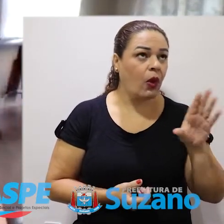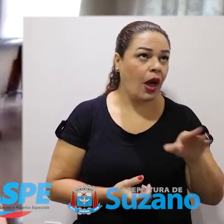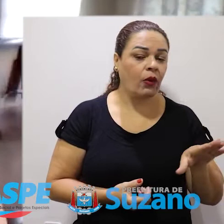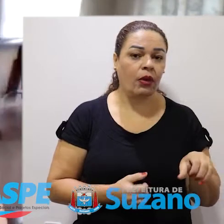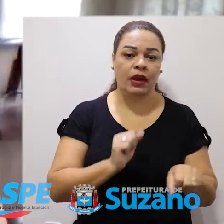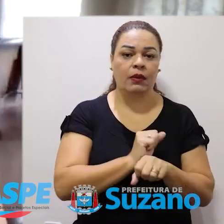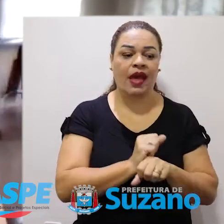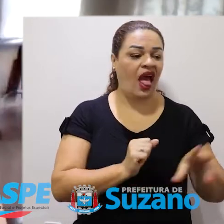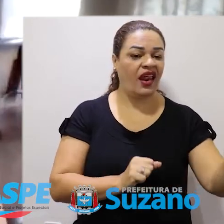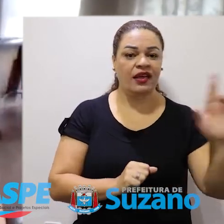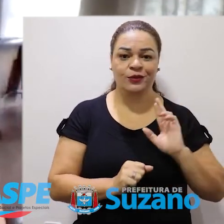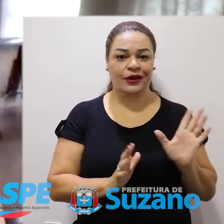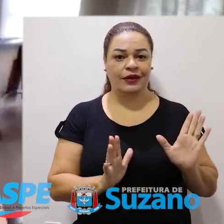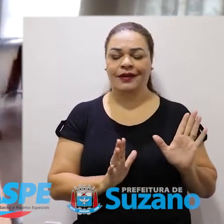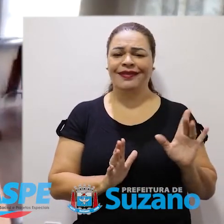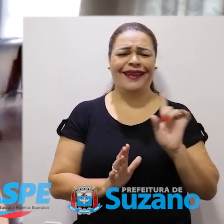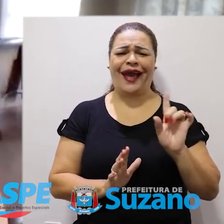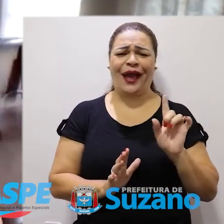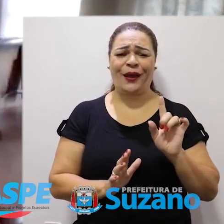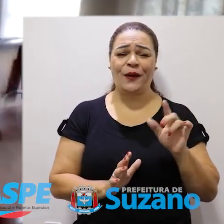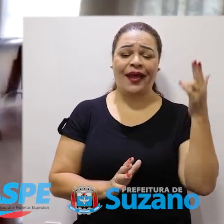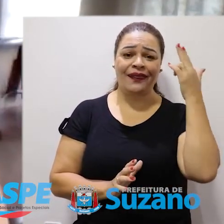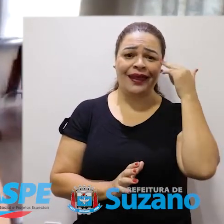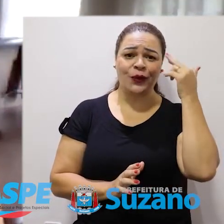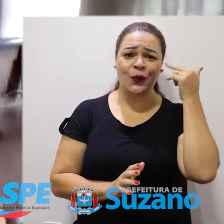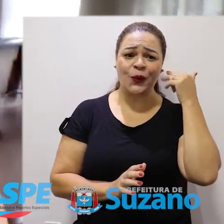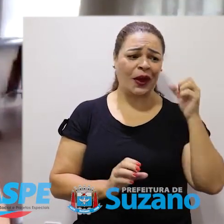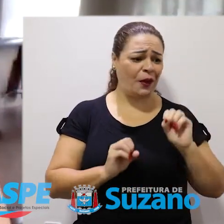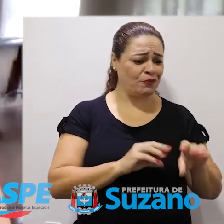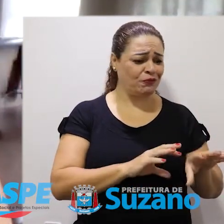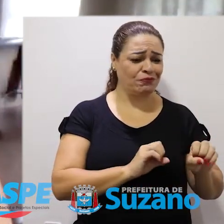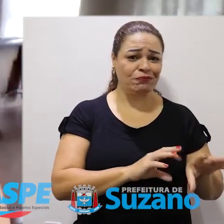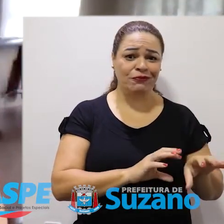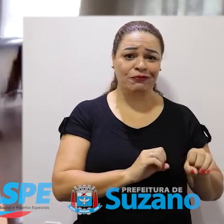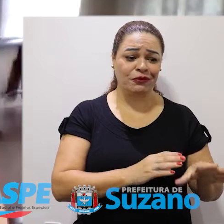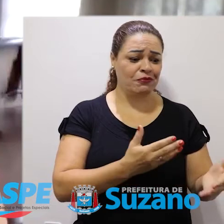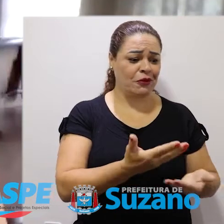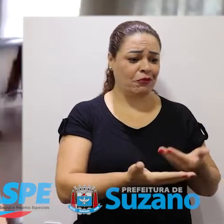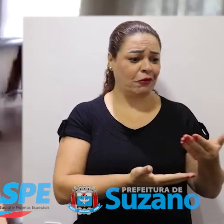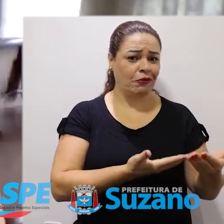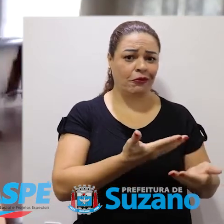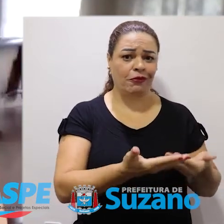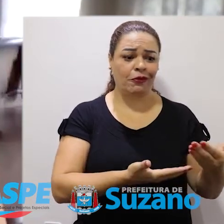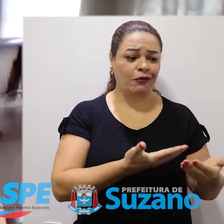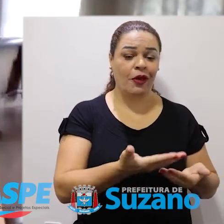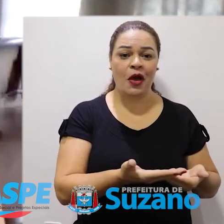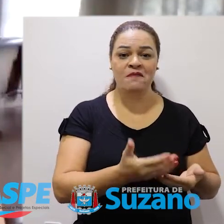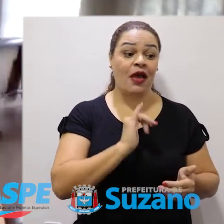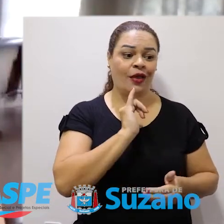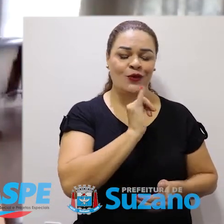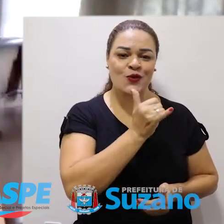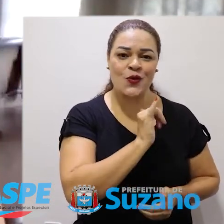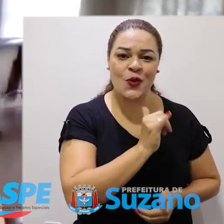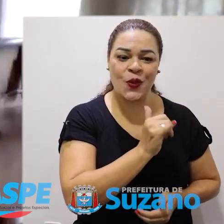esse mesmo vocábulo. Ninguém faz isso com criança ouvinte. Como é que a gente ensina a criança? principalmente na questão dos vocábulos. Então, você vai contar